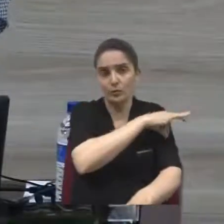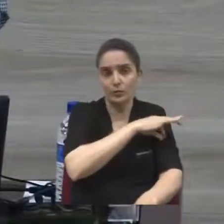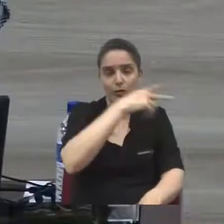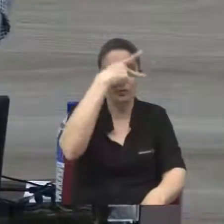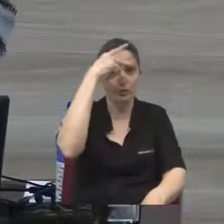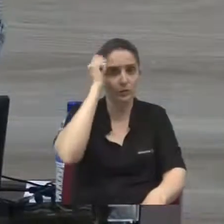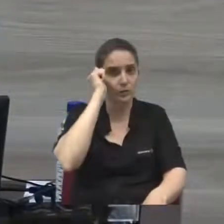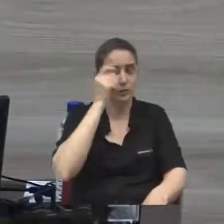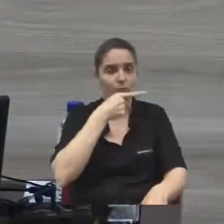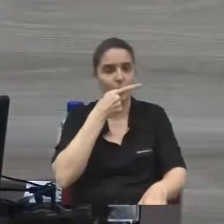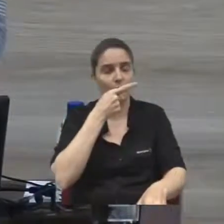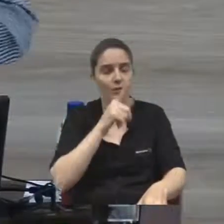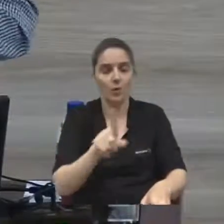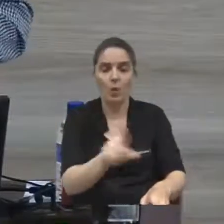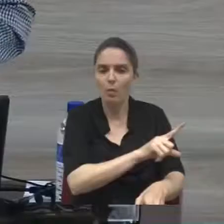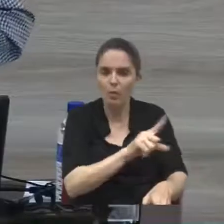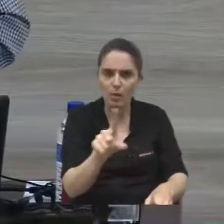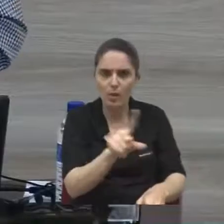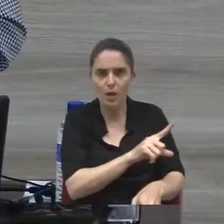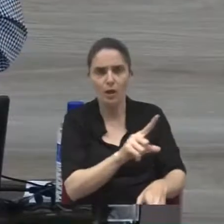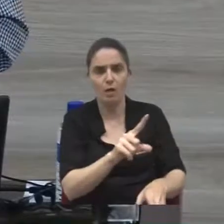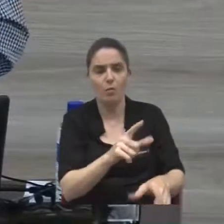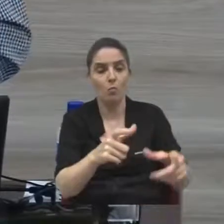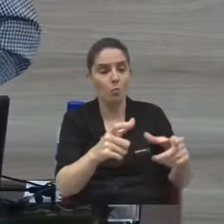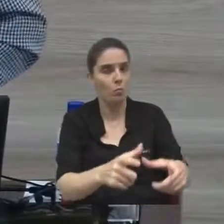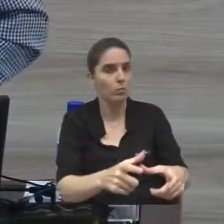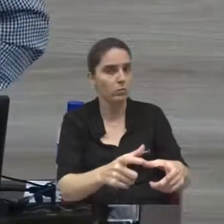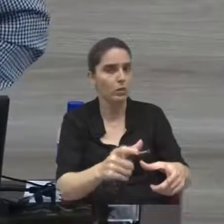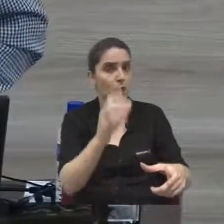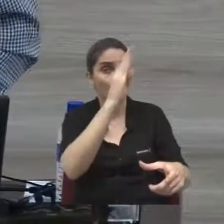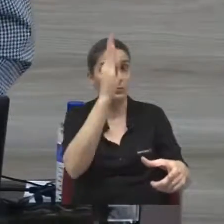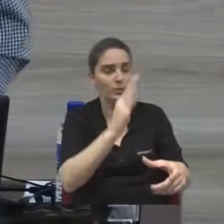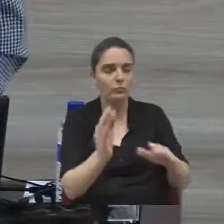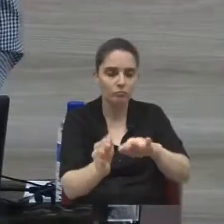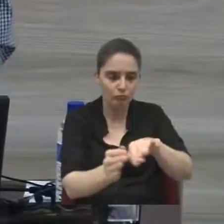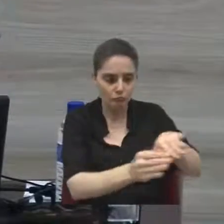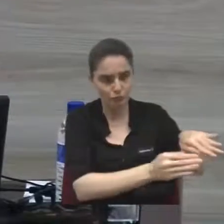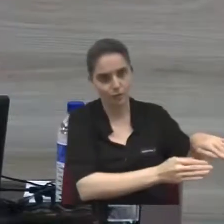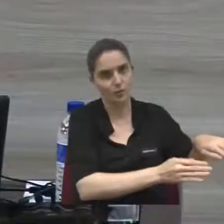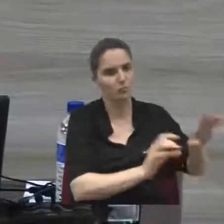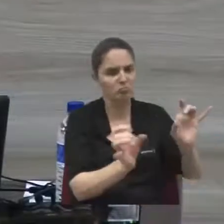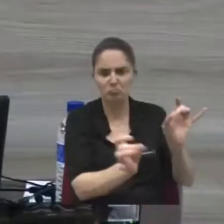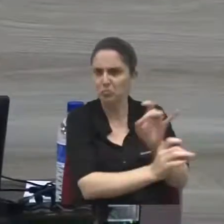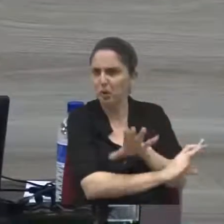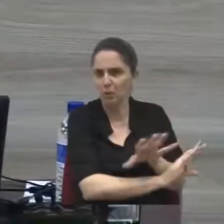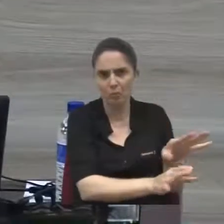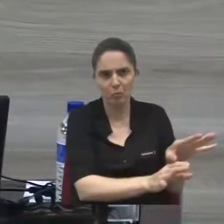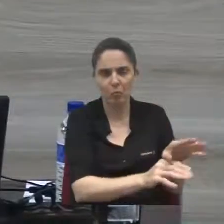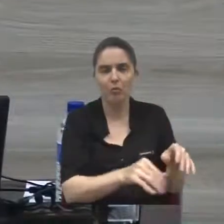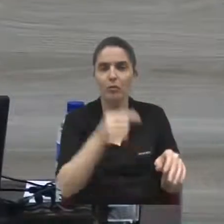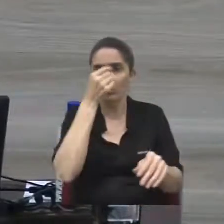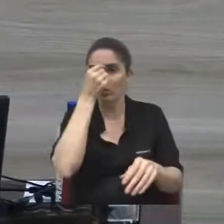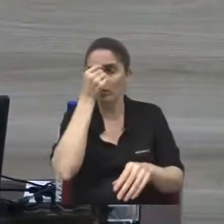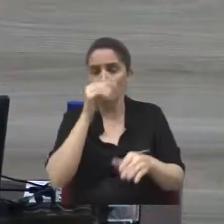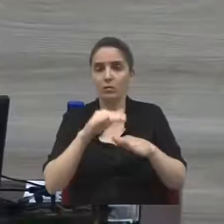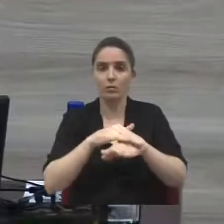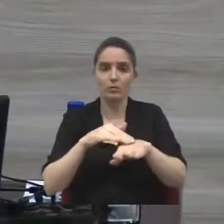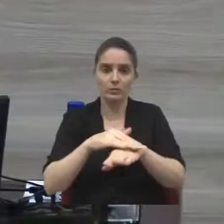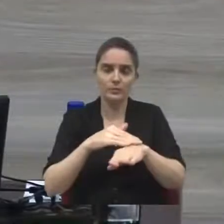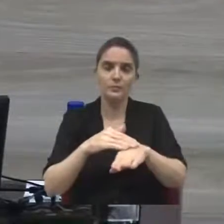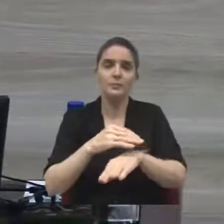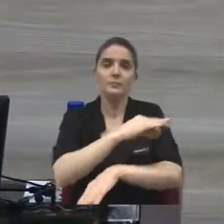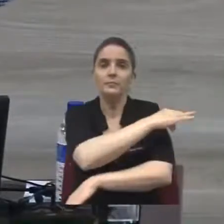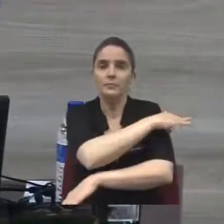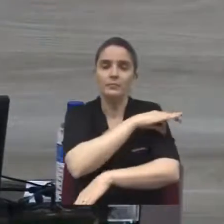era da União, saíram de lá. Eu até falei para o Mário, na reunião que tivemos lá, falei, departamento